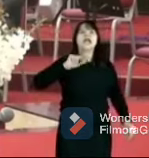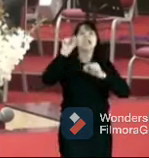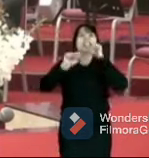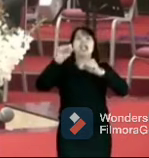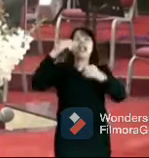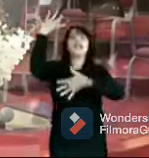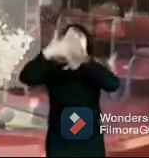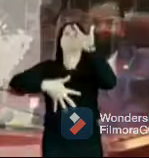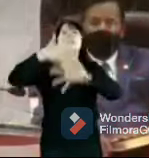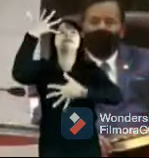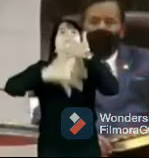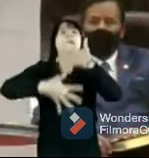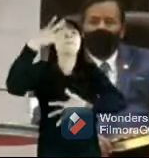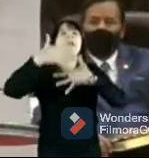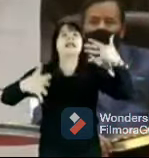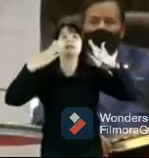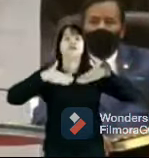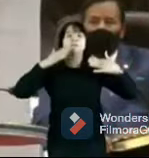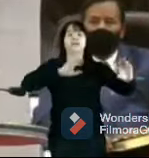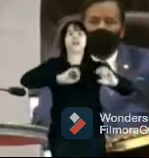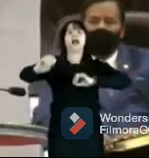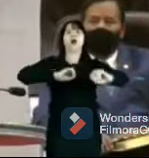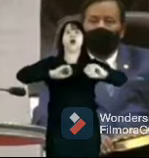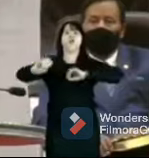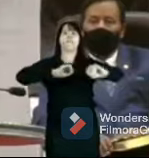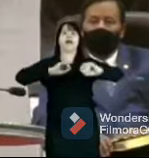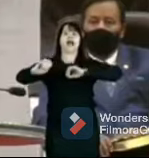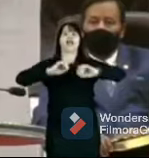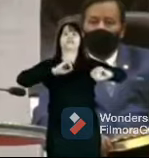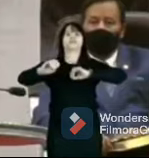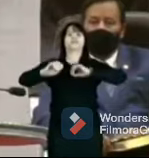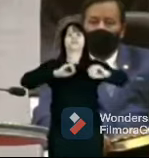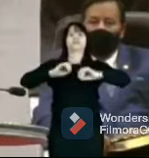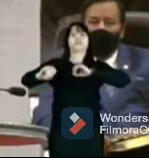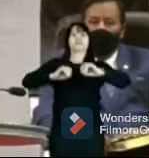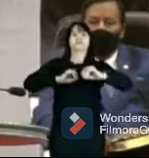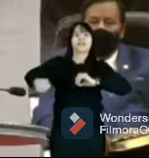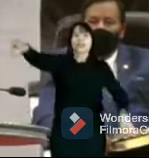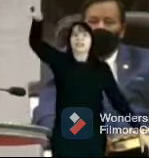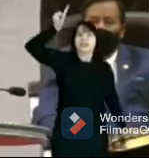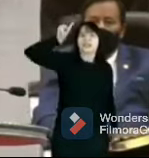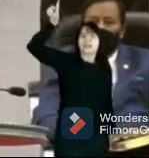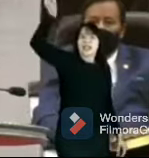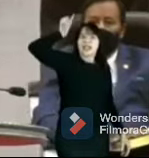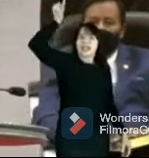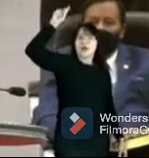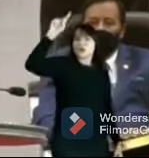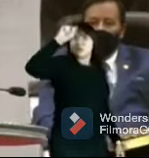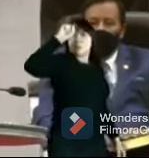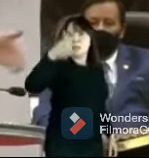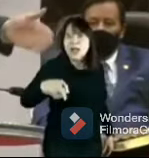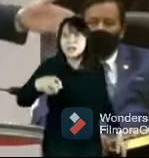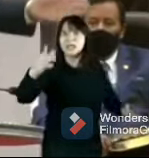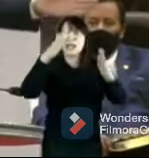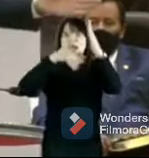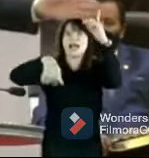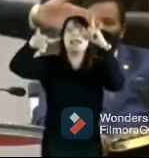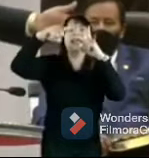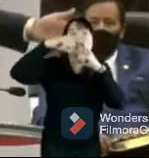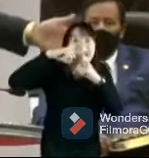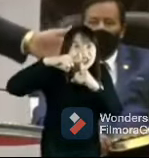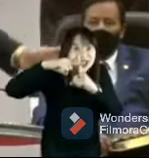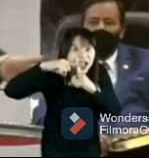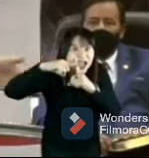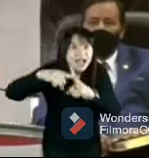fazendo dano à minha vinha. Eu sou Deus e mando. Assim